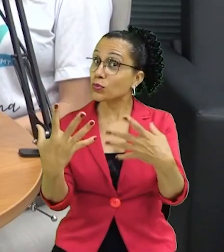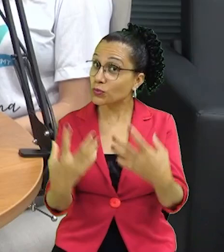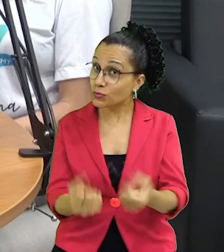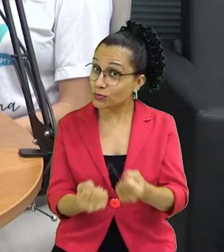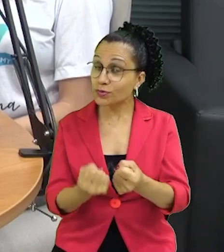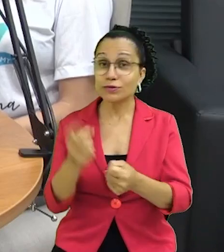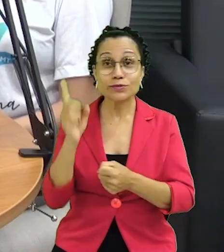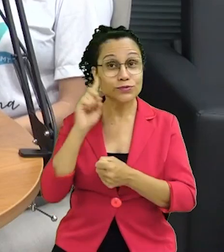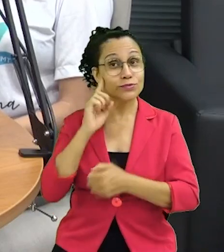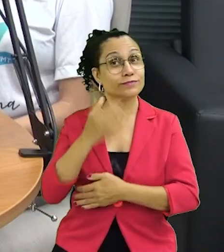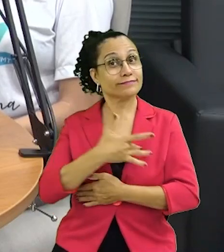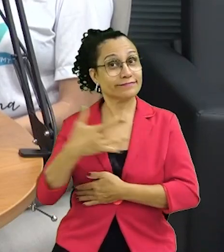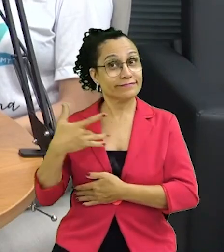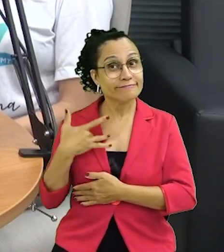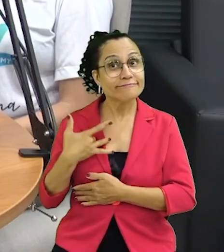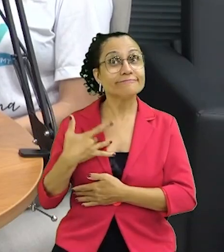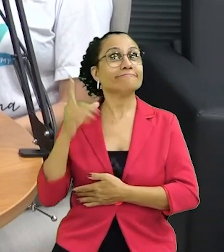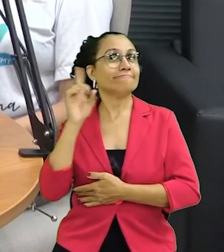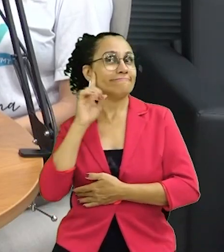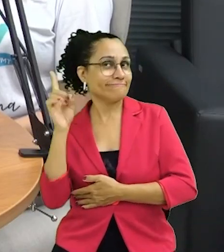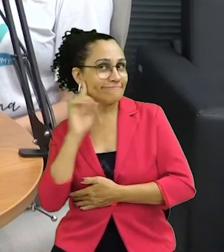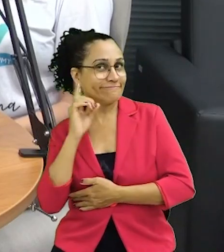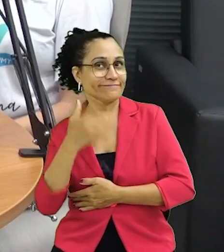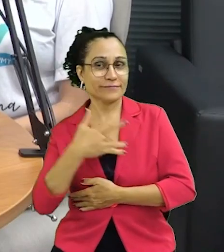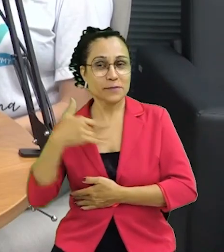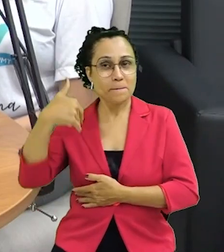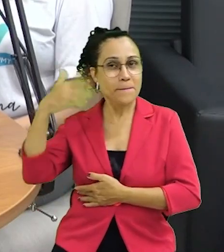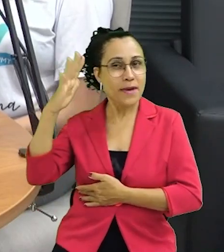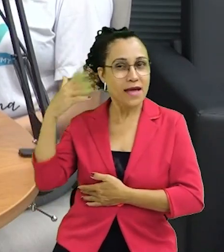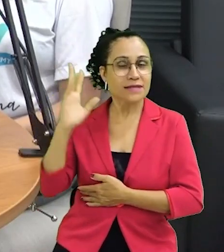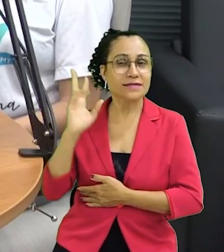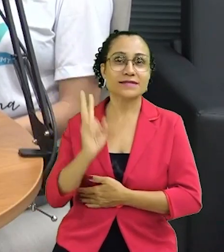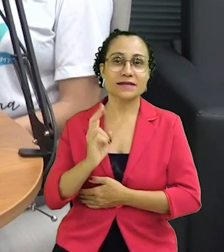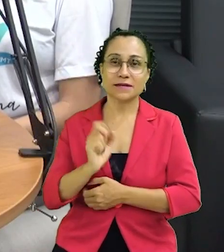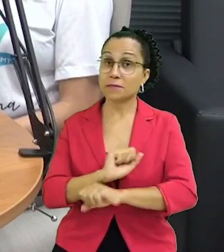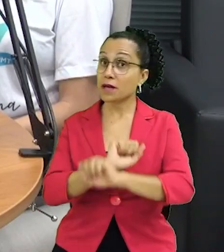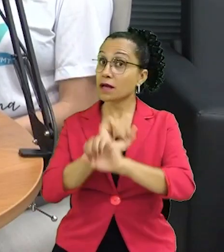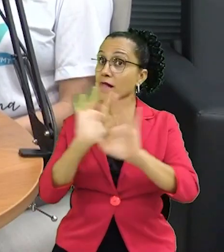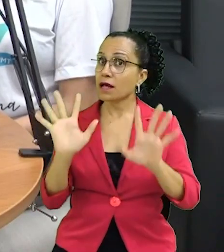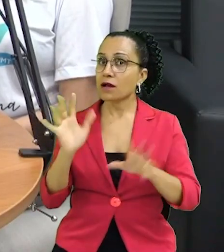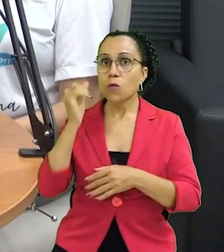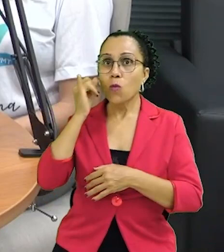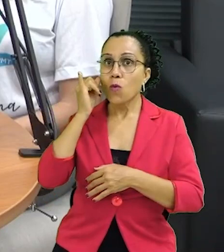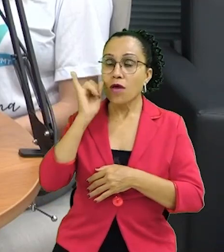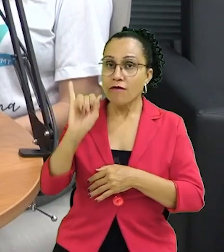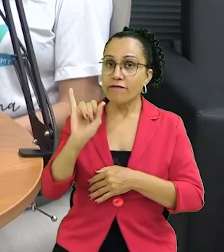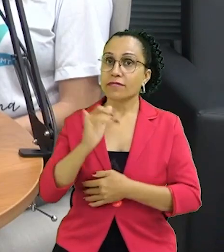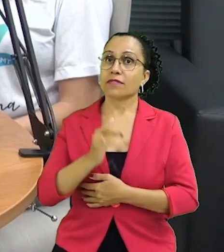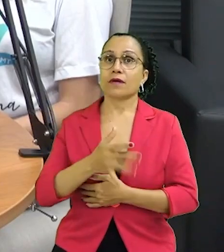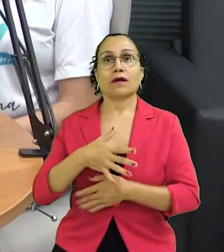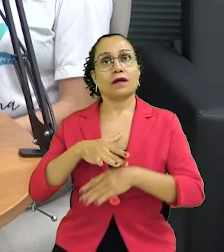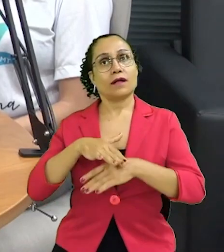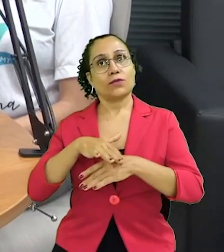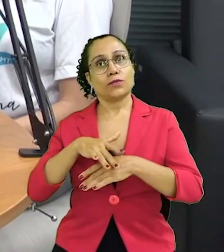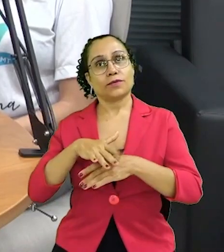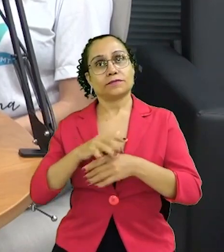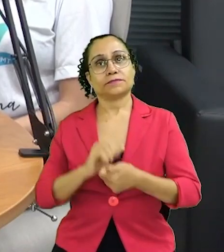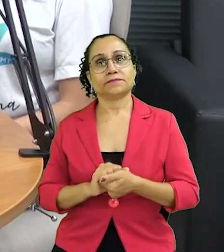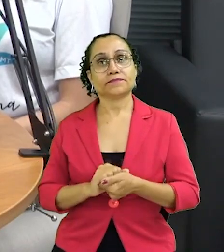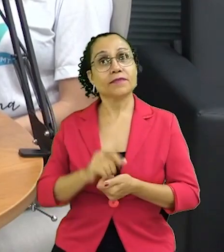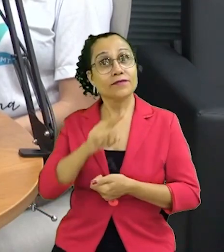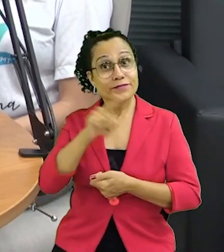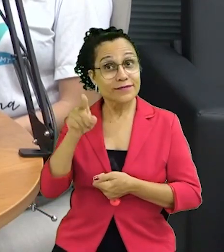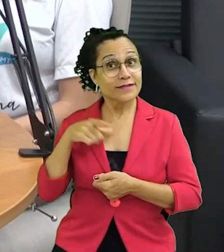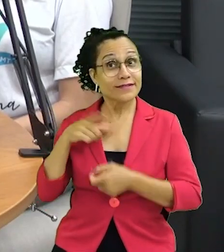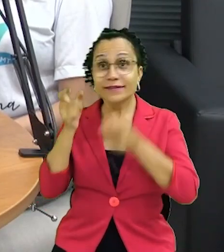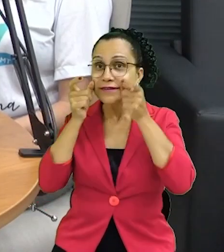dia a dia. Ter uma rotina mais saudável e assim, é claro, evitar o adoecimento. Então, se você que